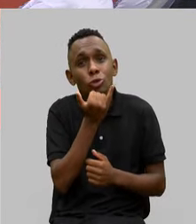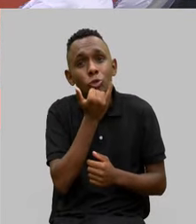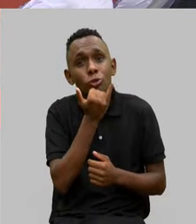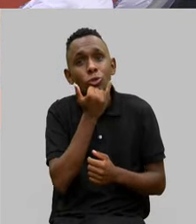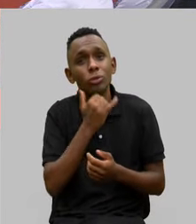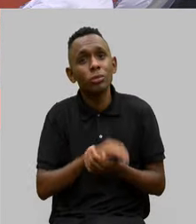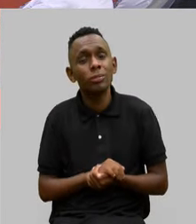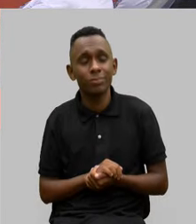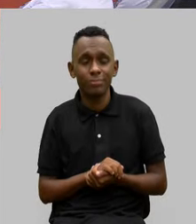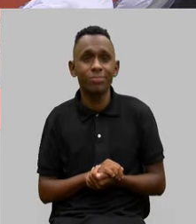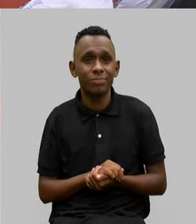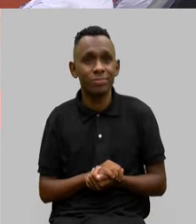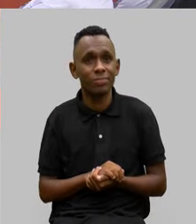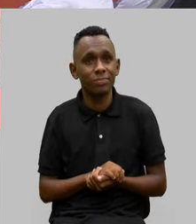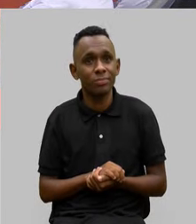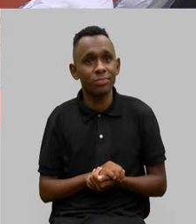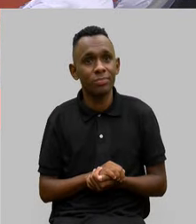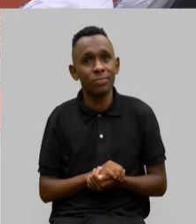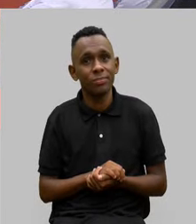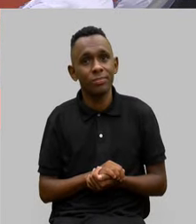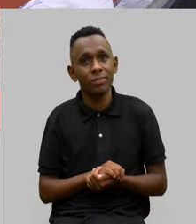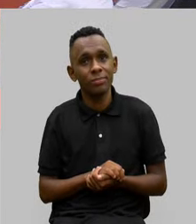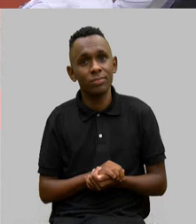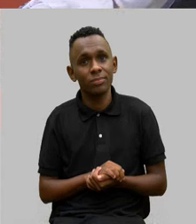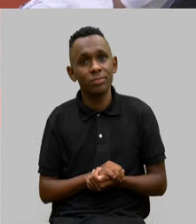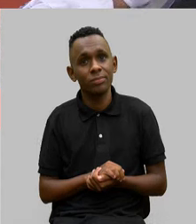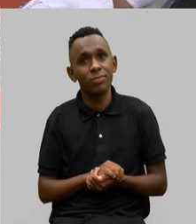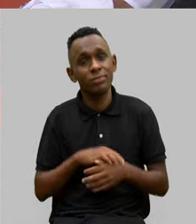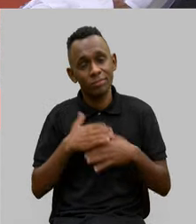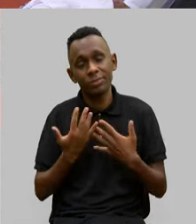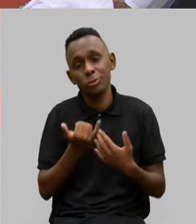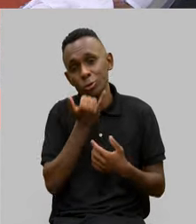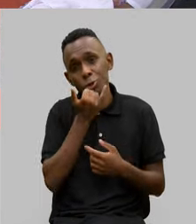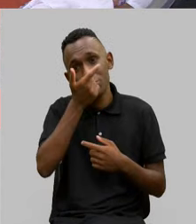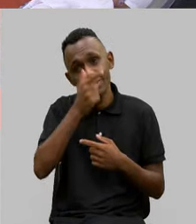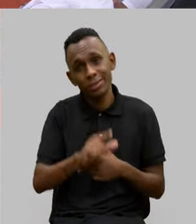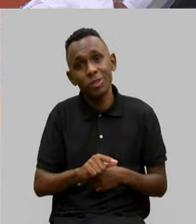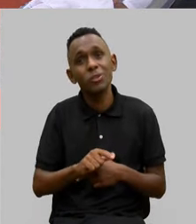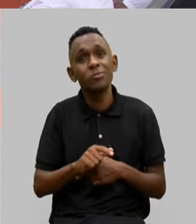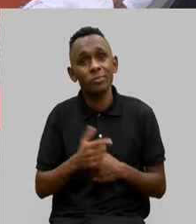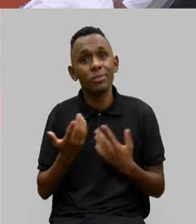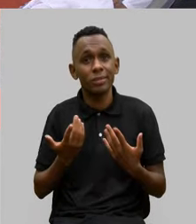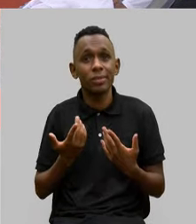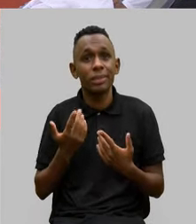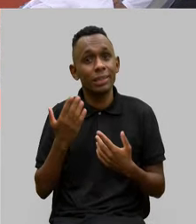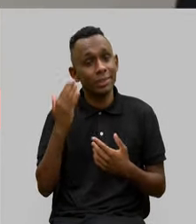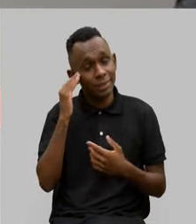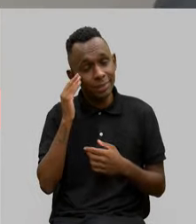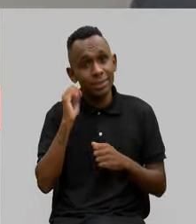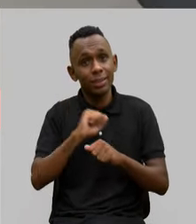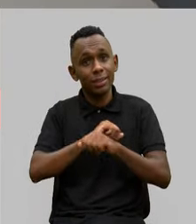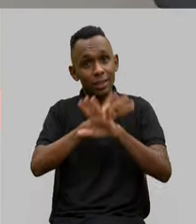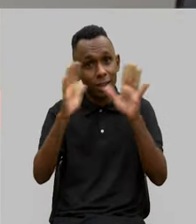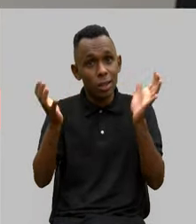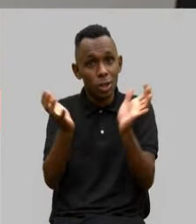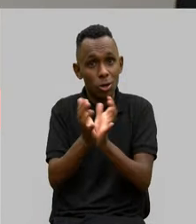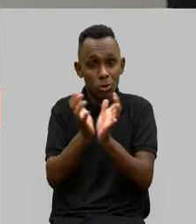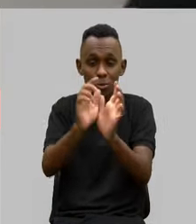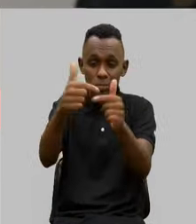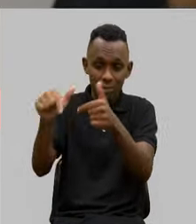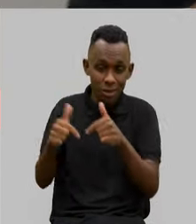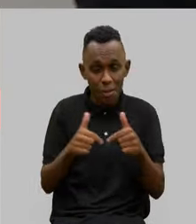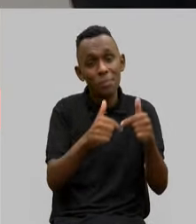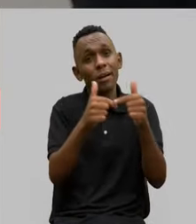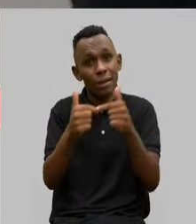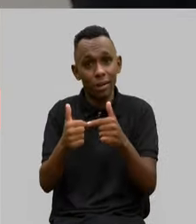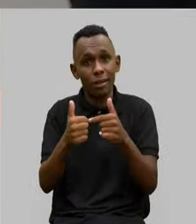desculpa né Eh mais uma vez porque né a gente tem que entender que tem classe trabalhadora que